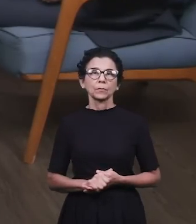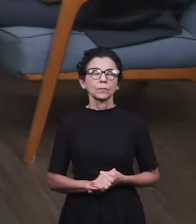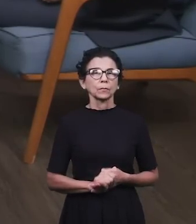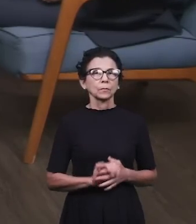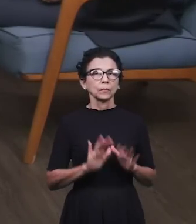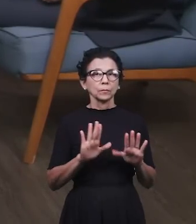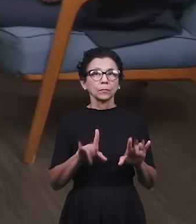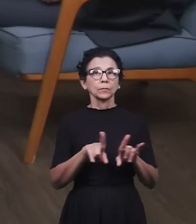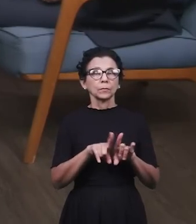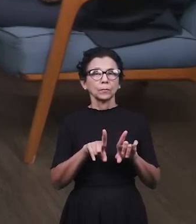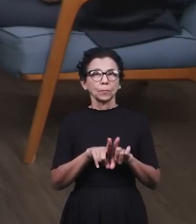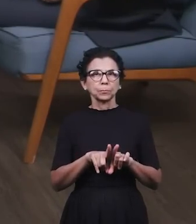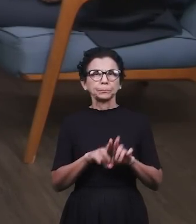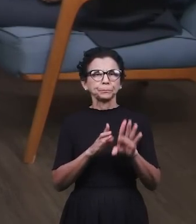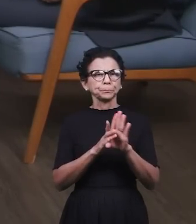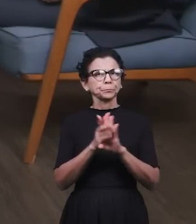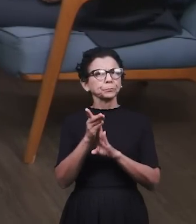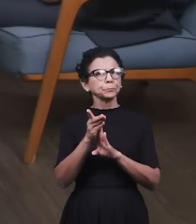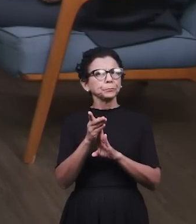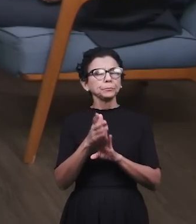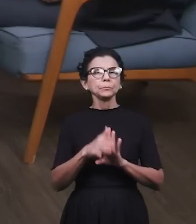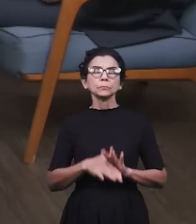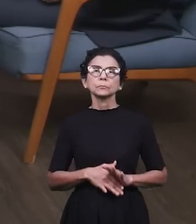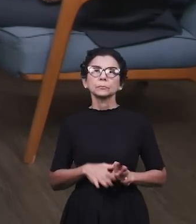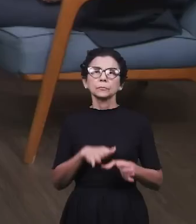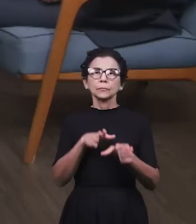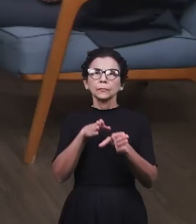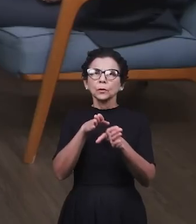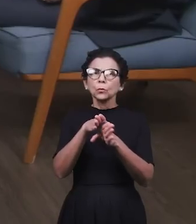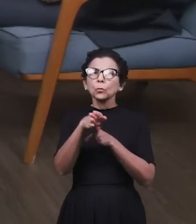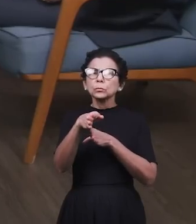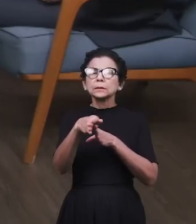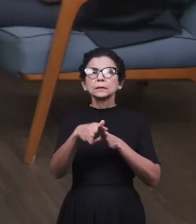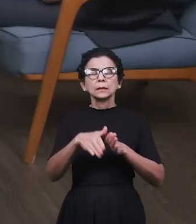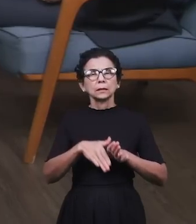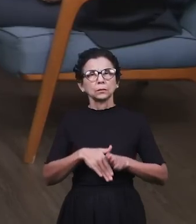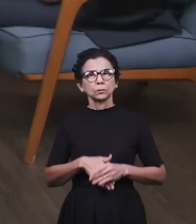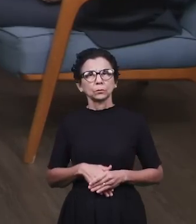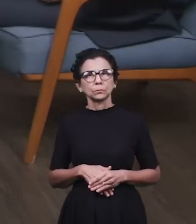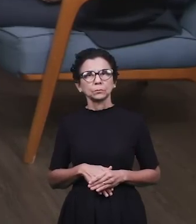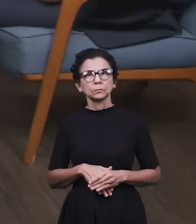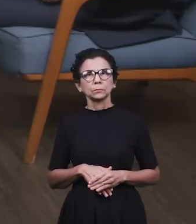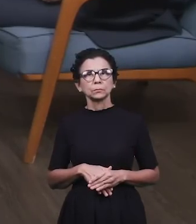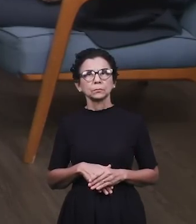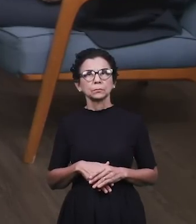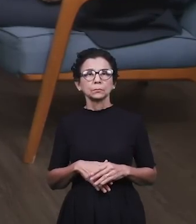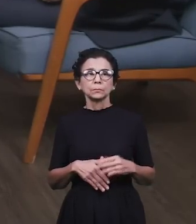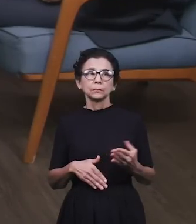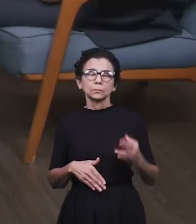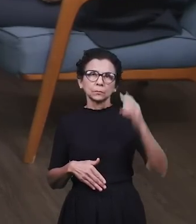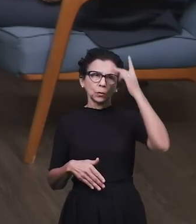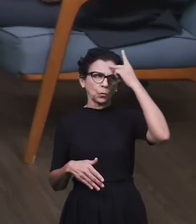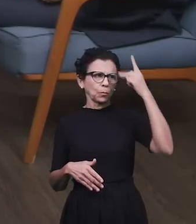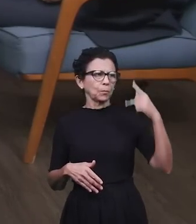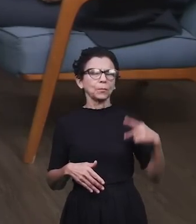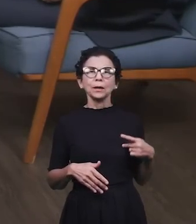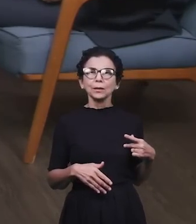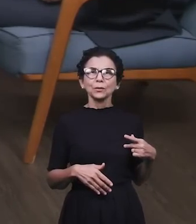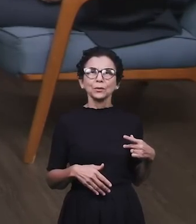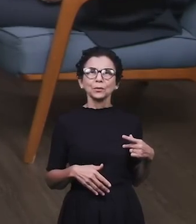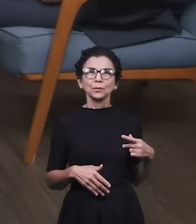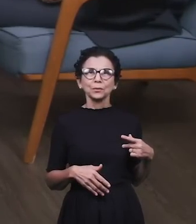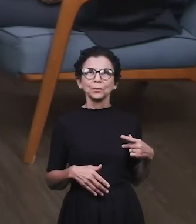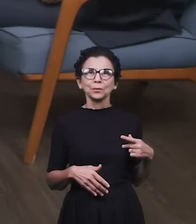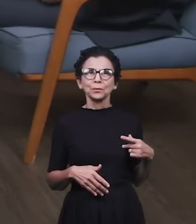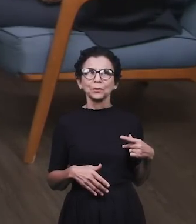só um item aqui, conselho. O que é melhor? O conselho do homem, de um